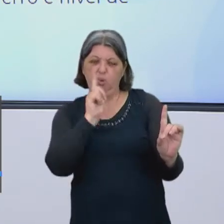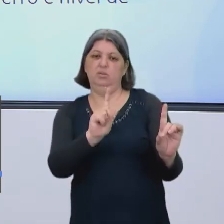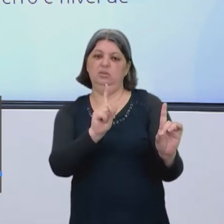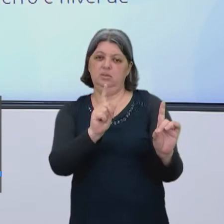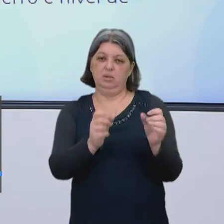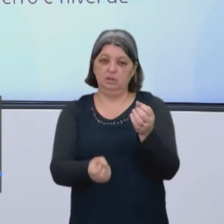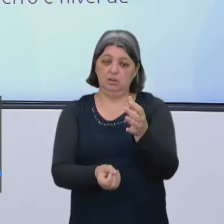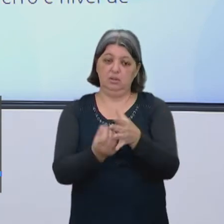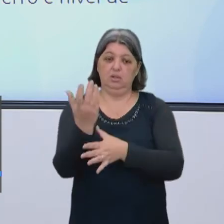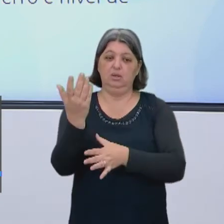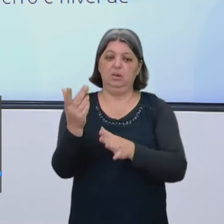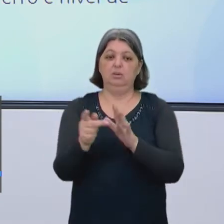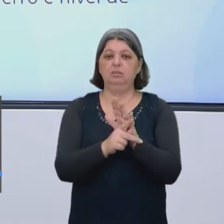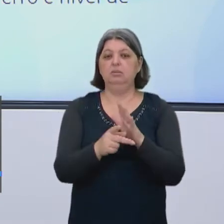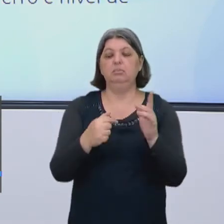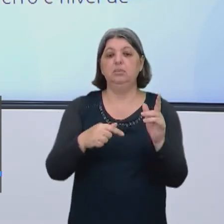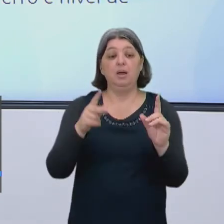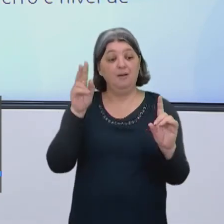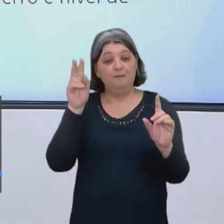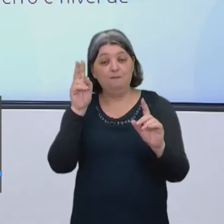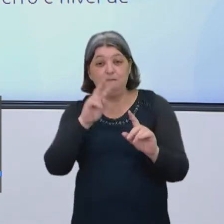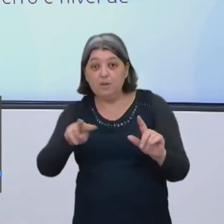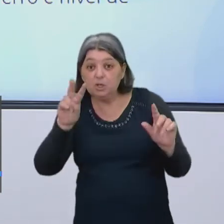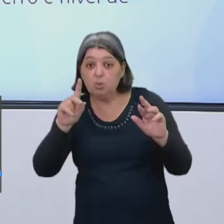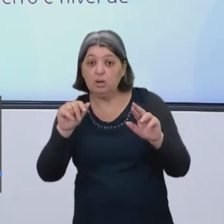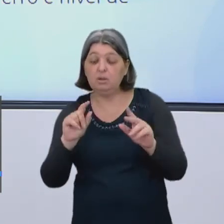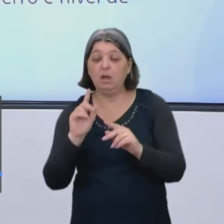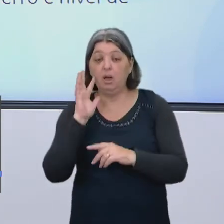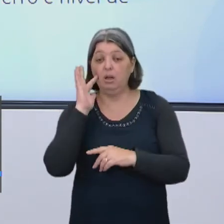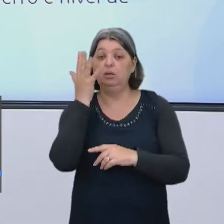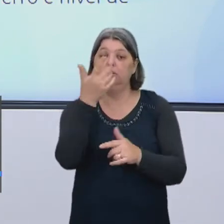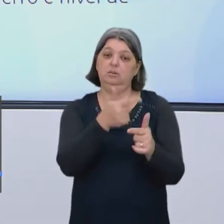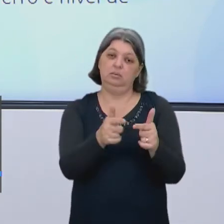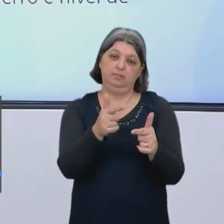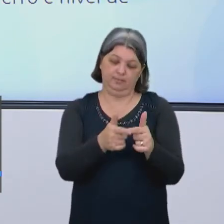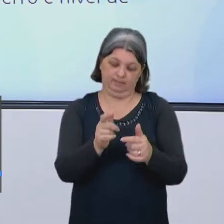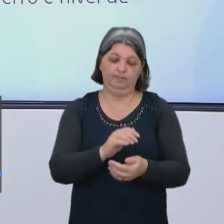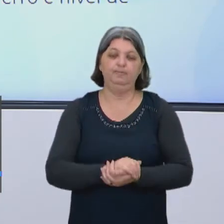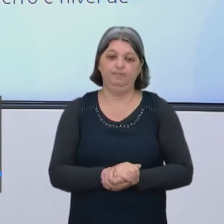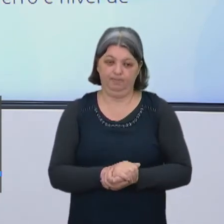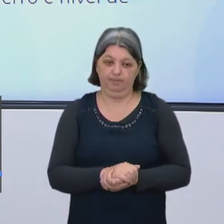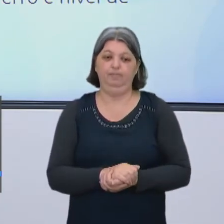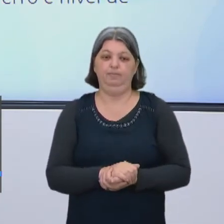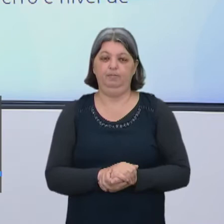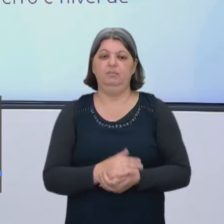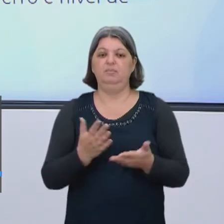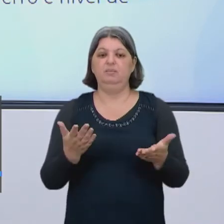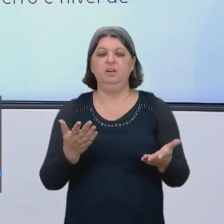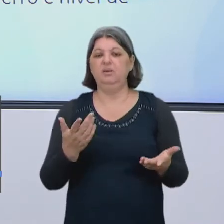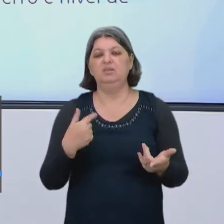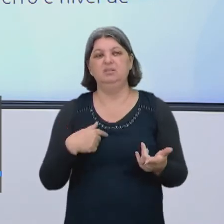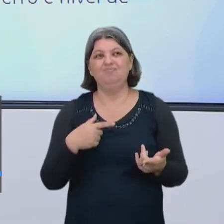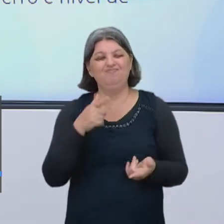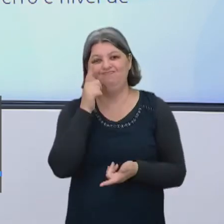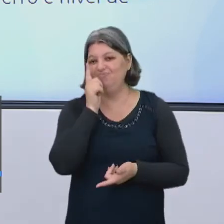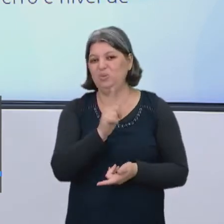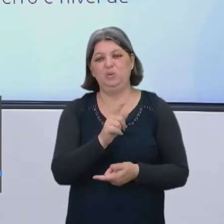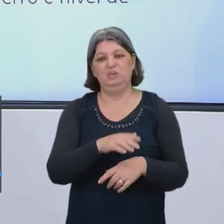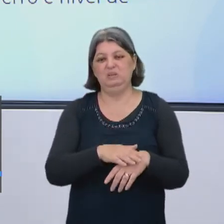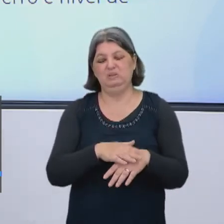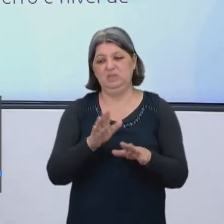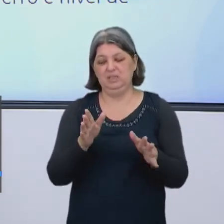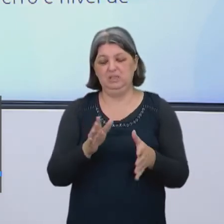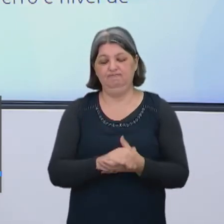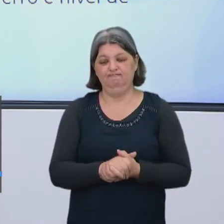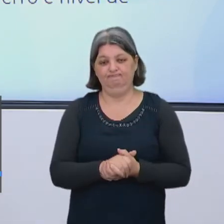criar mecanismos, você visualizar possibilidades de solução para aquilo. Mas não está ao meu alcance, professor. Sim, mas